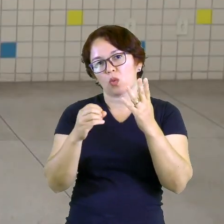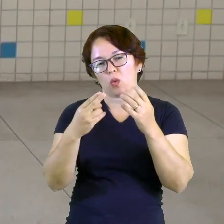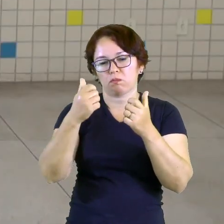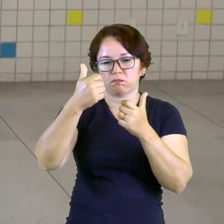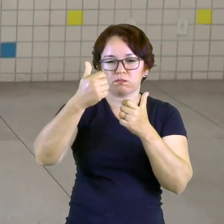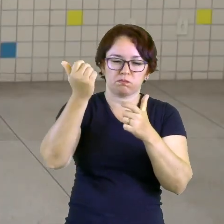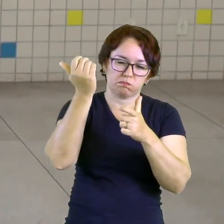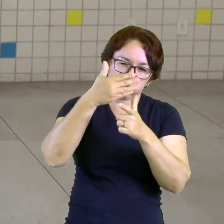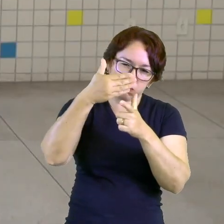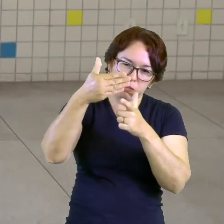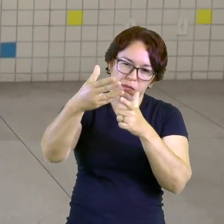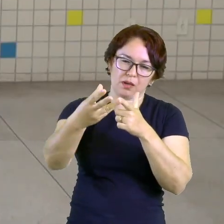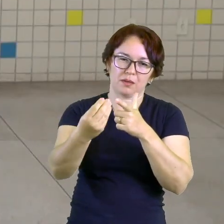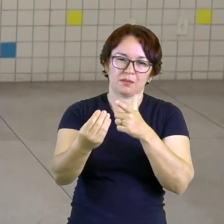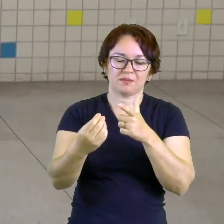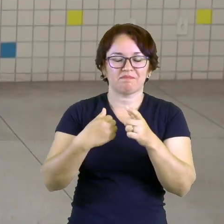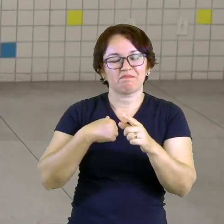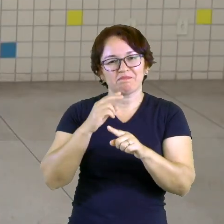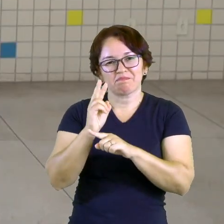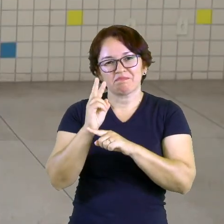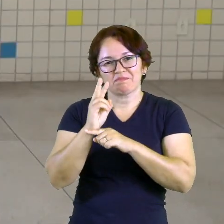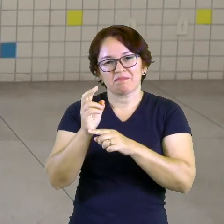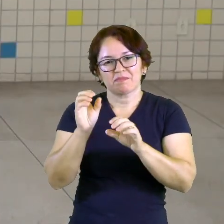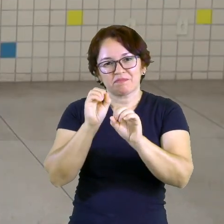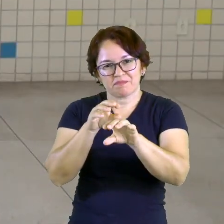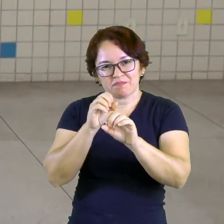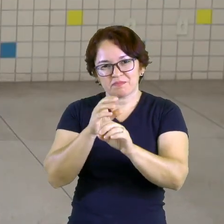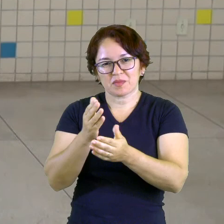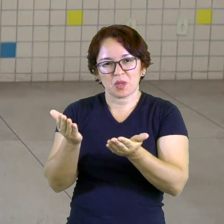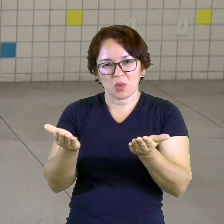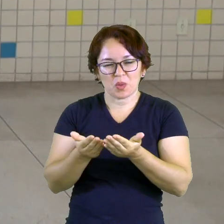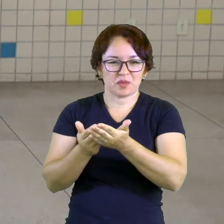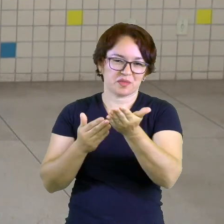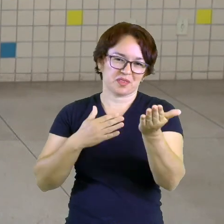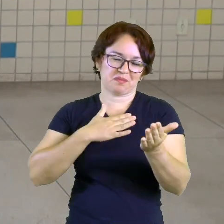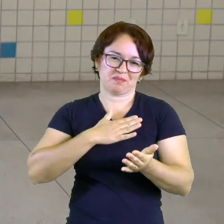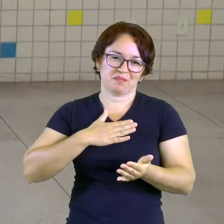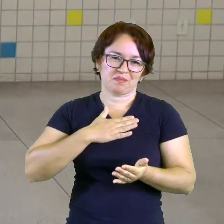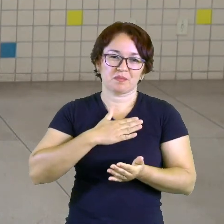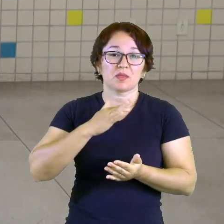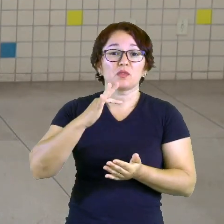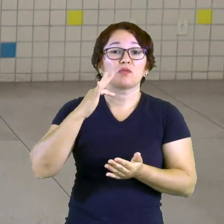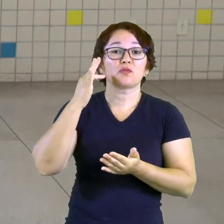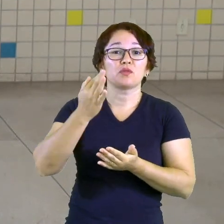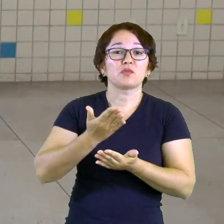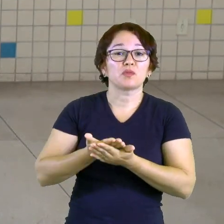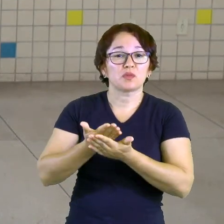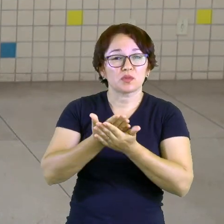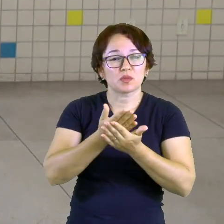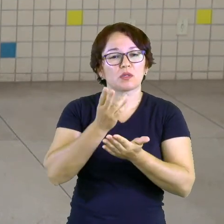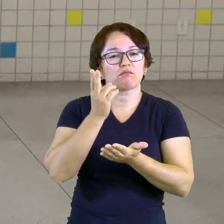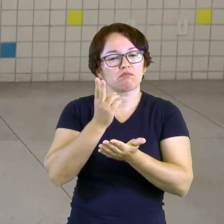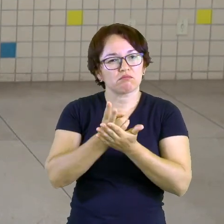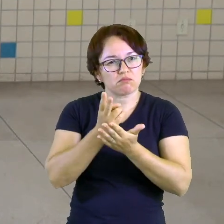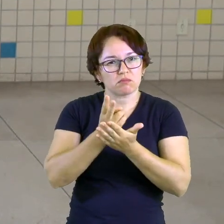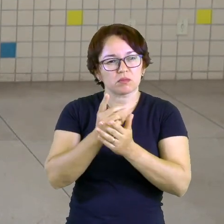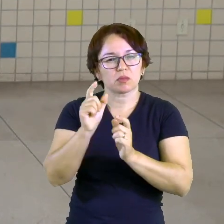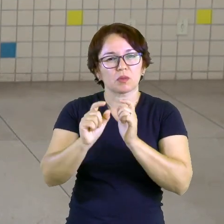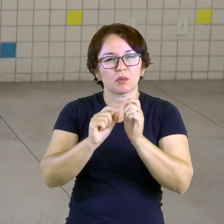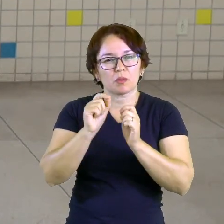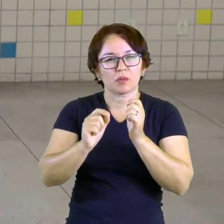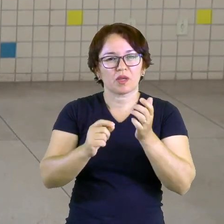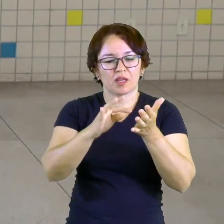Então, espero que tenham gostado da nossa aula de hoje. Na próxima aula, nós vamos continuar com o conteúdo de análise